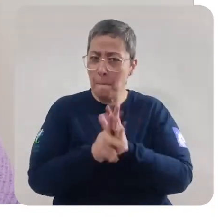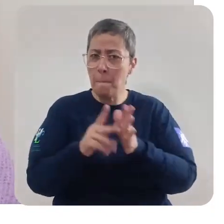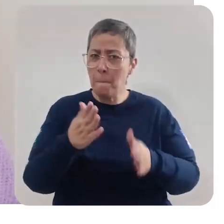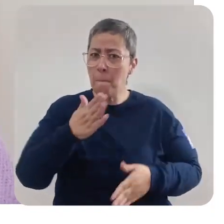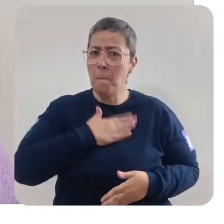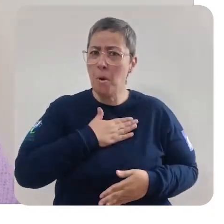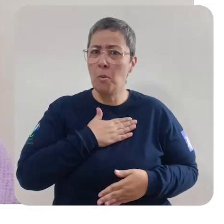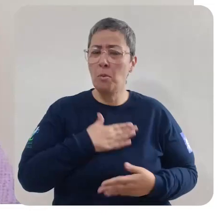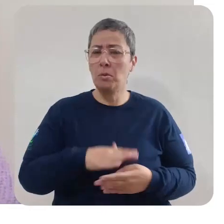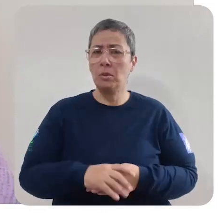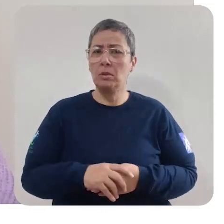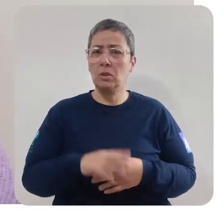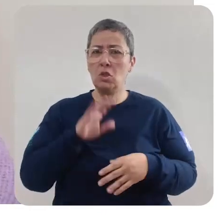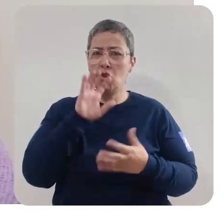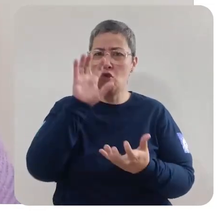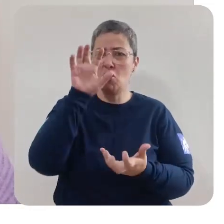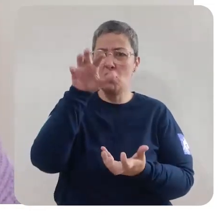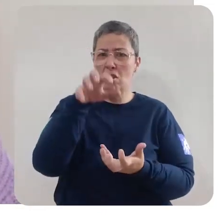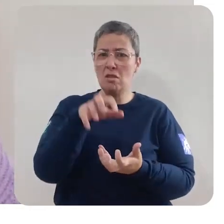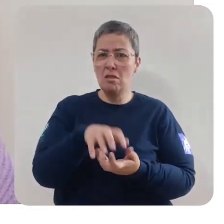tudo meu.